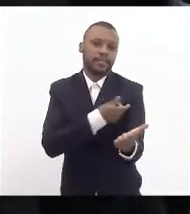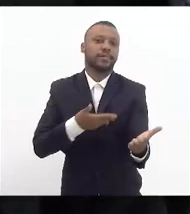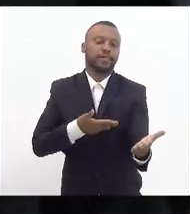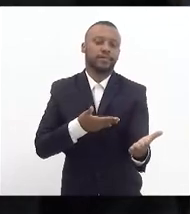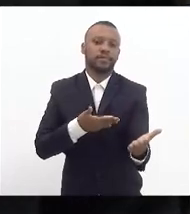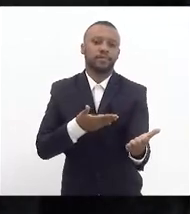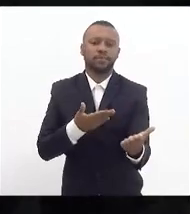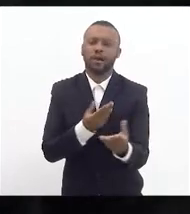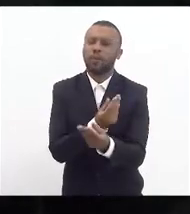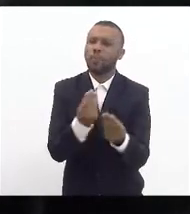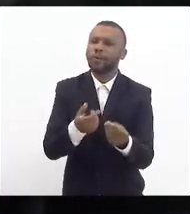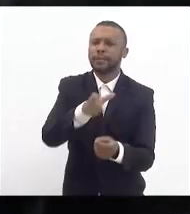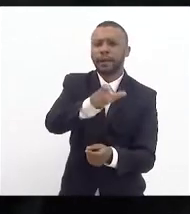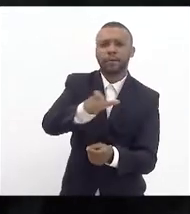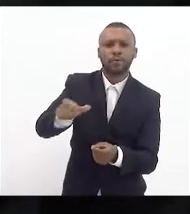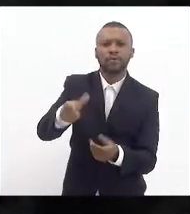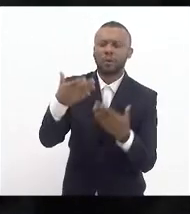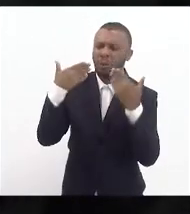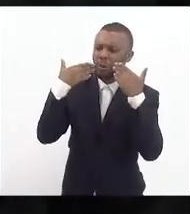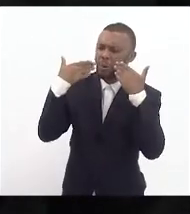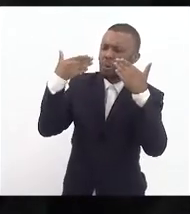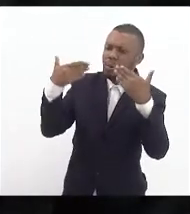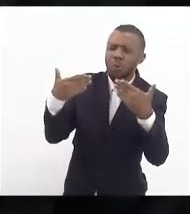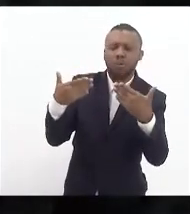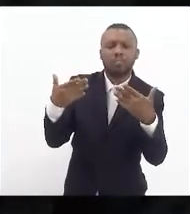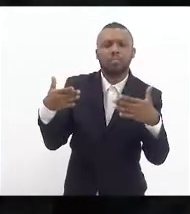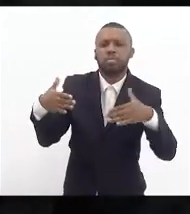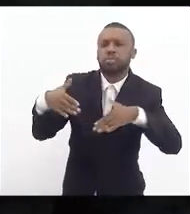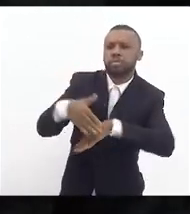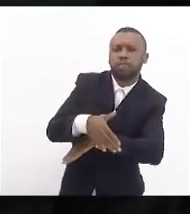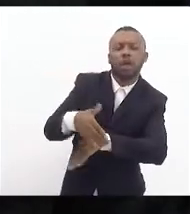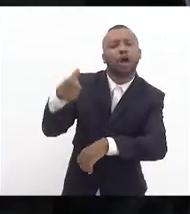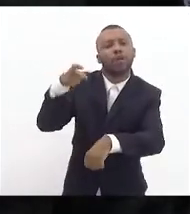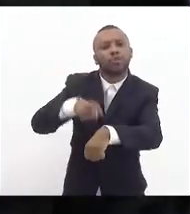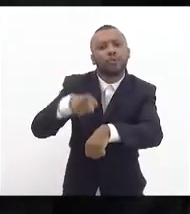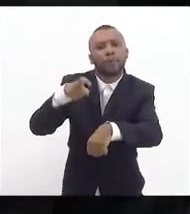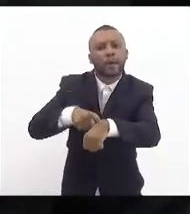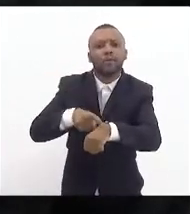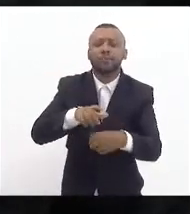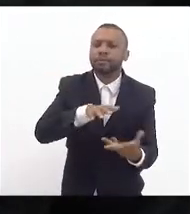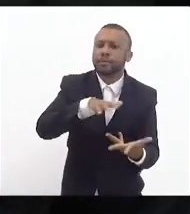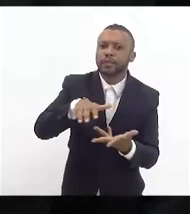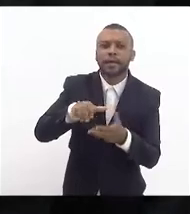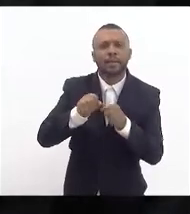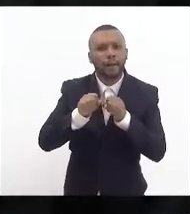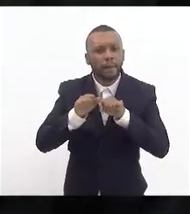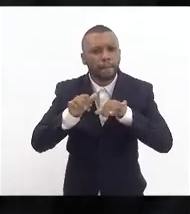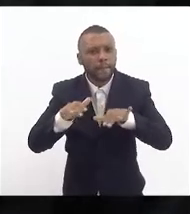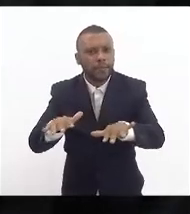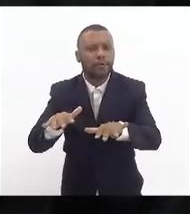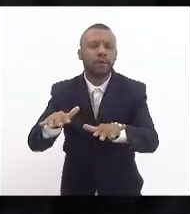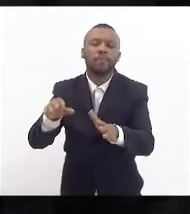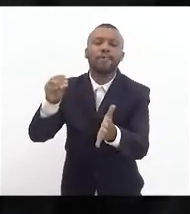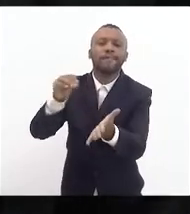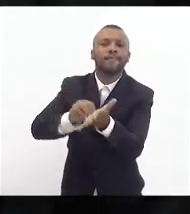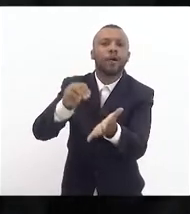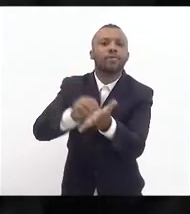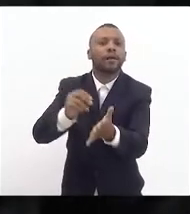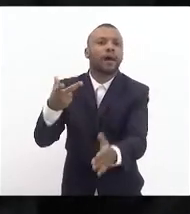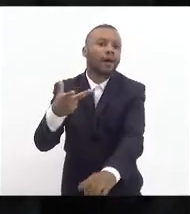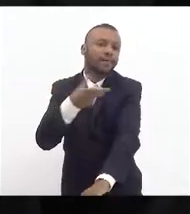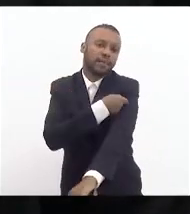Muitos cidadãos foram humilhados durante essa pandemia por não estarem vacinadas, e